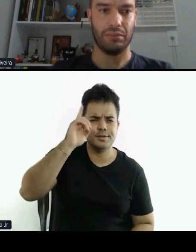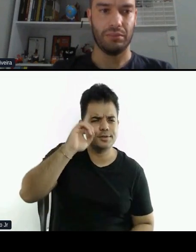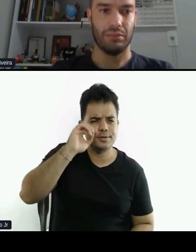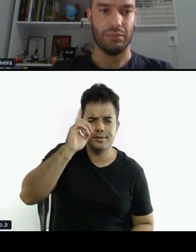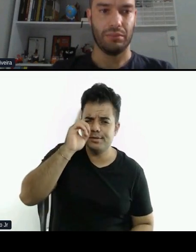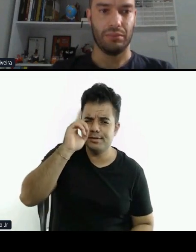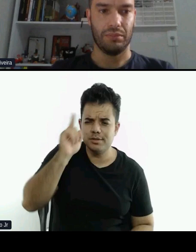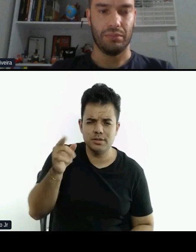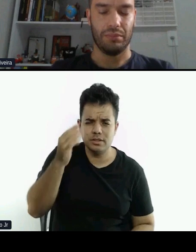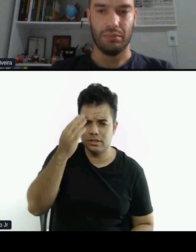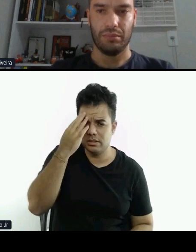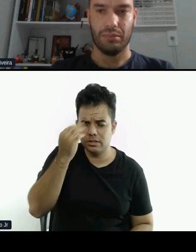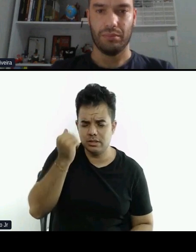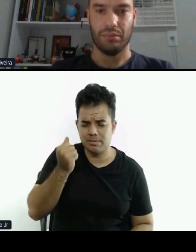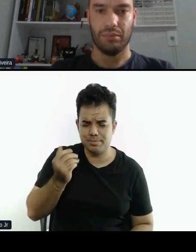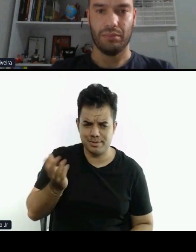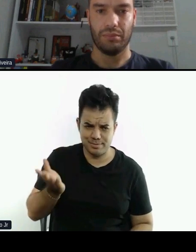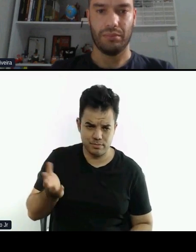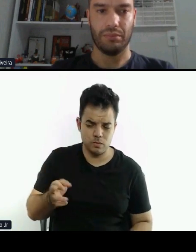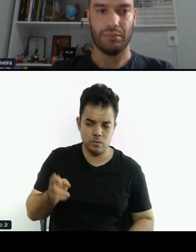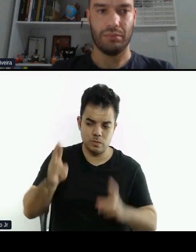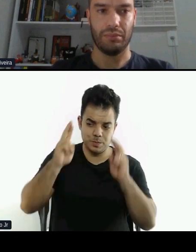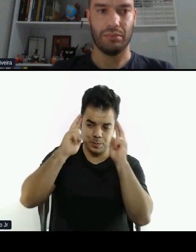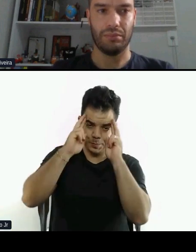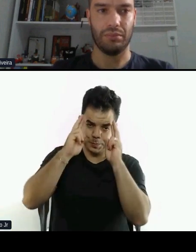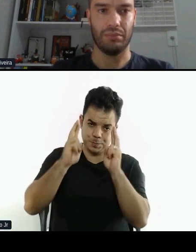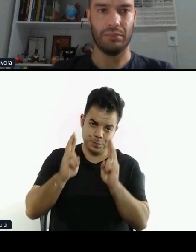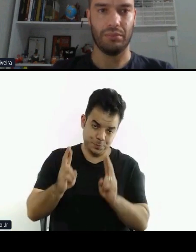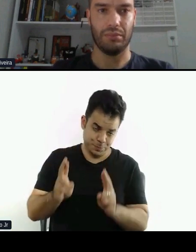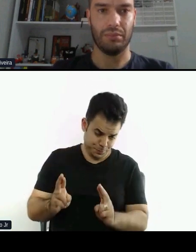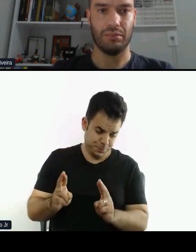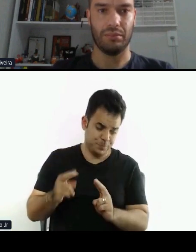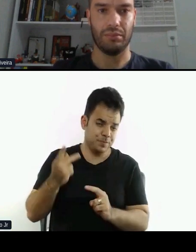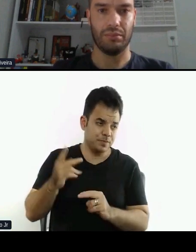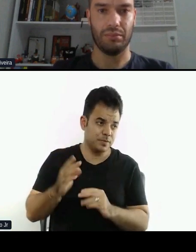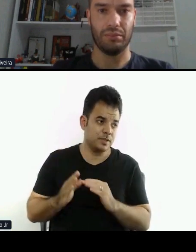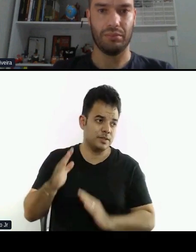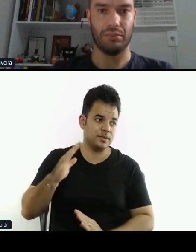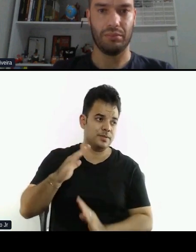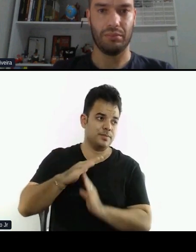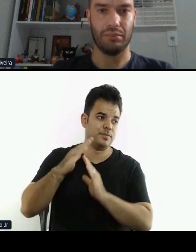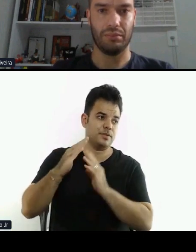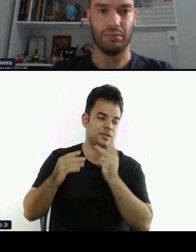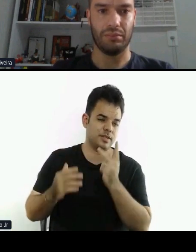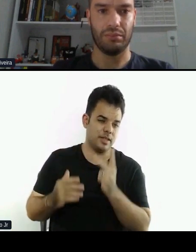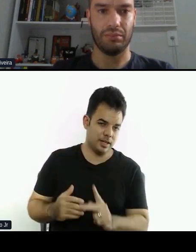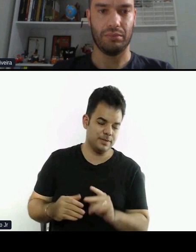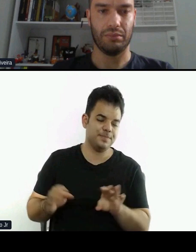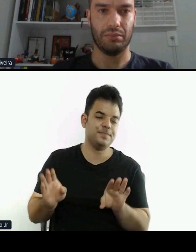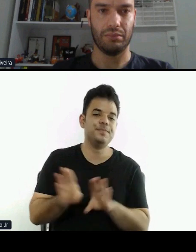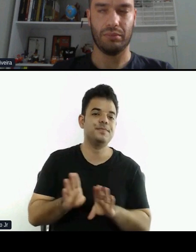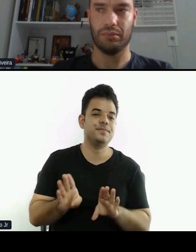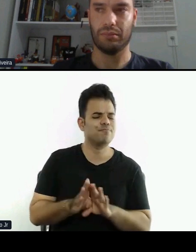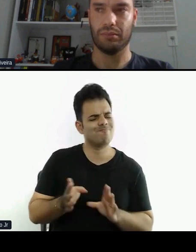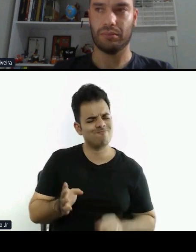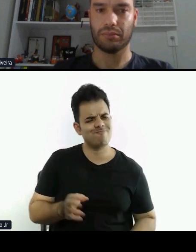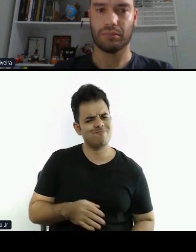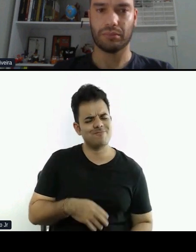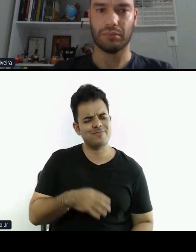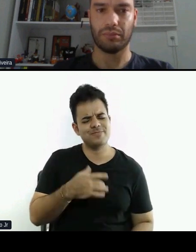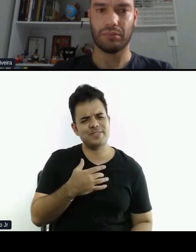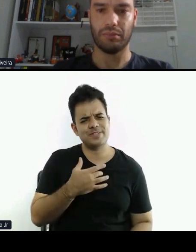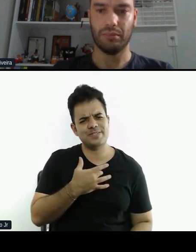ela já sabe, né? E a gente tem que respeitar esse limite dela. Infelizmente, é como eu falei, botei entre aspas,